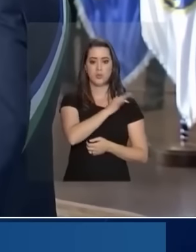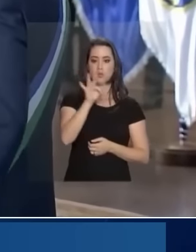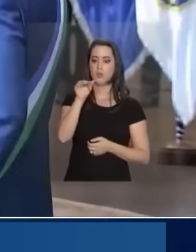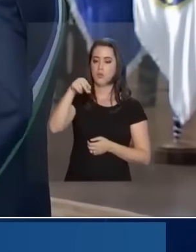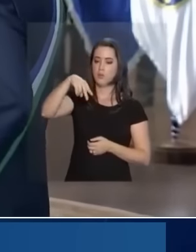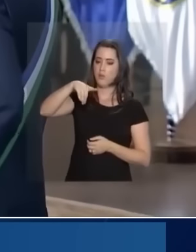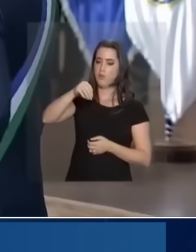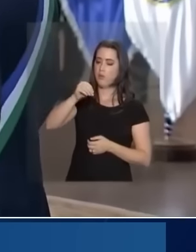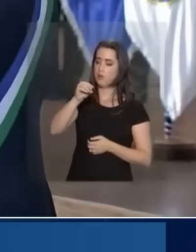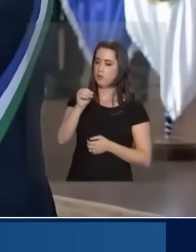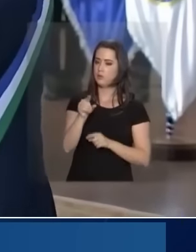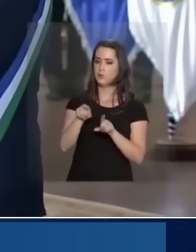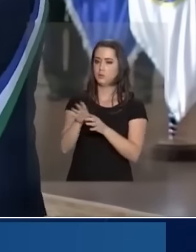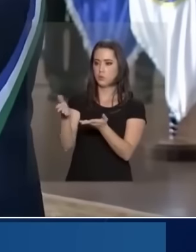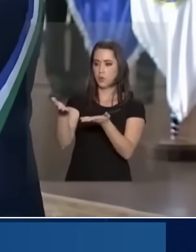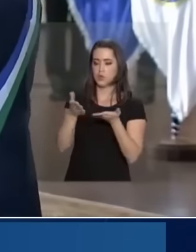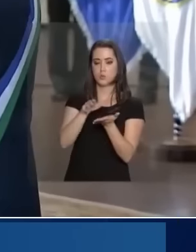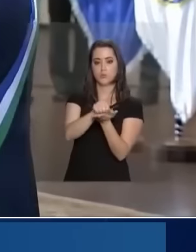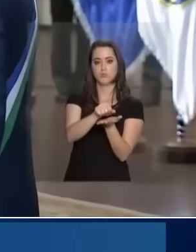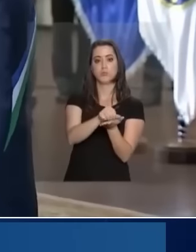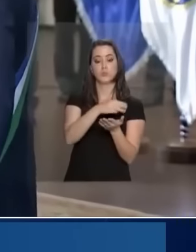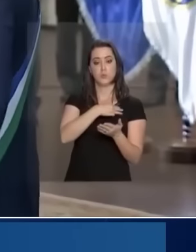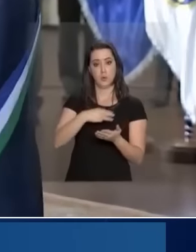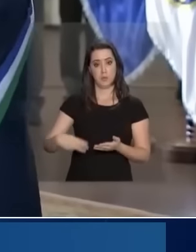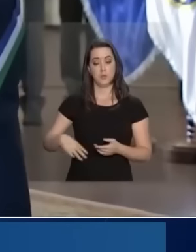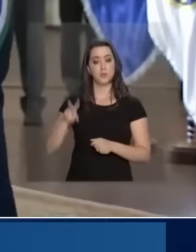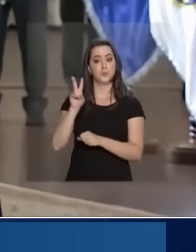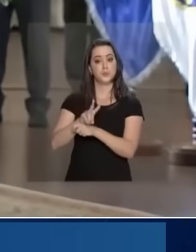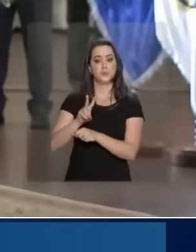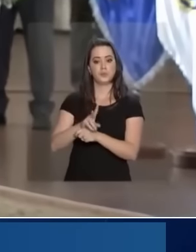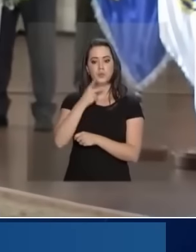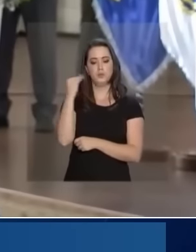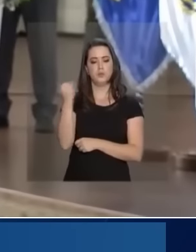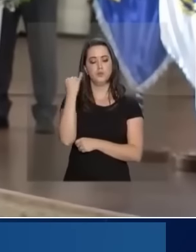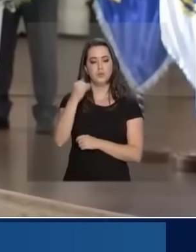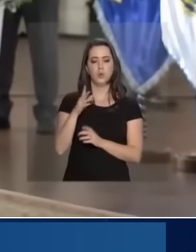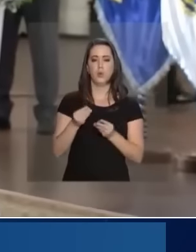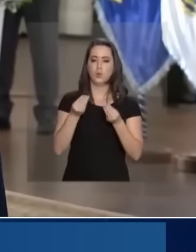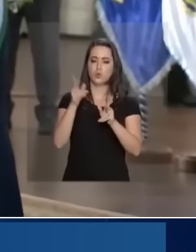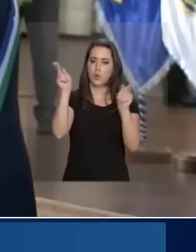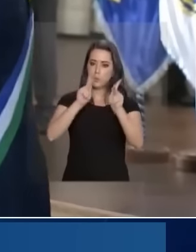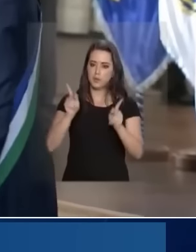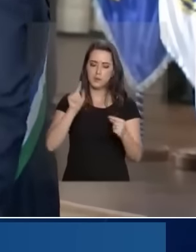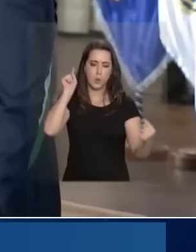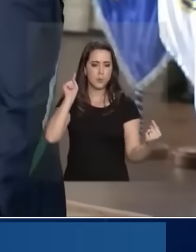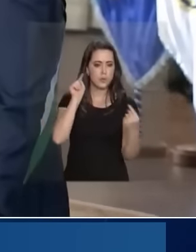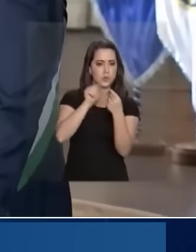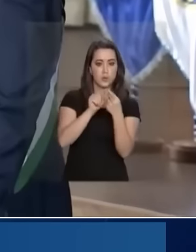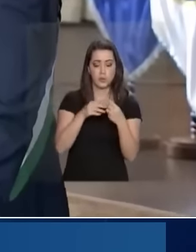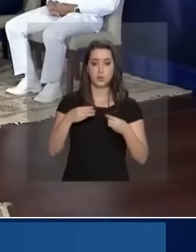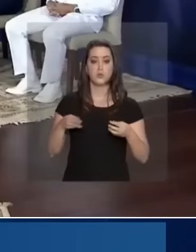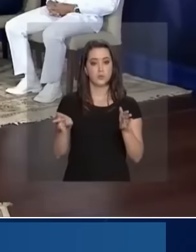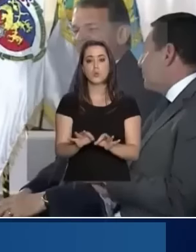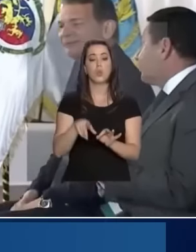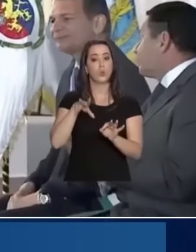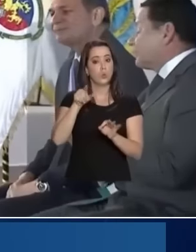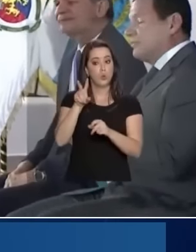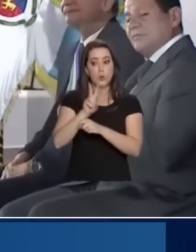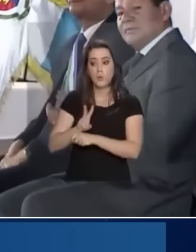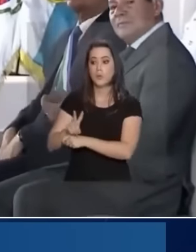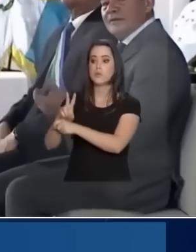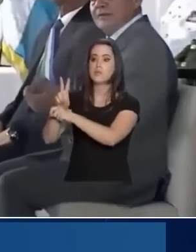for condenado uma pena relativamente alta né somando esses três crimes a gente teria uma pena mínima de 13 uma pena máxima de 30